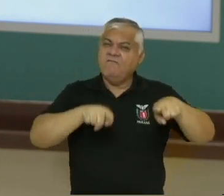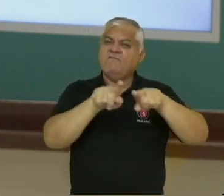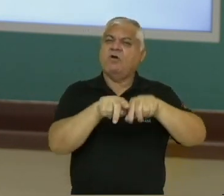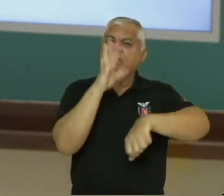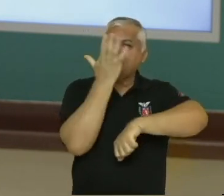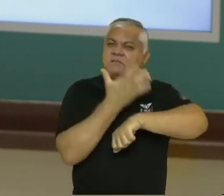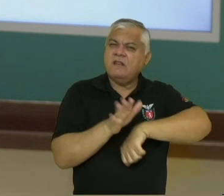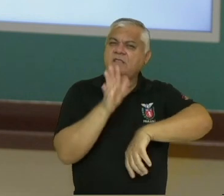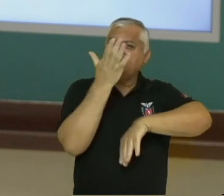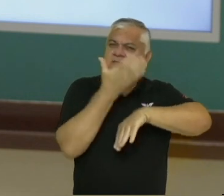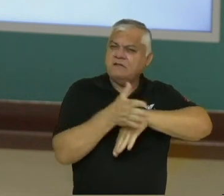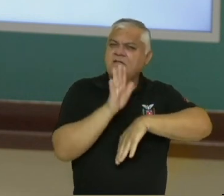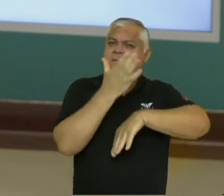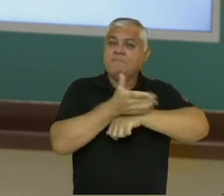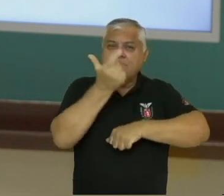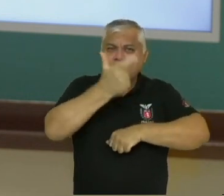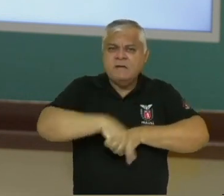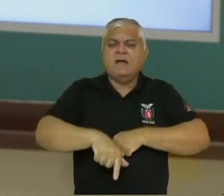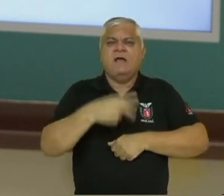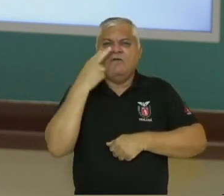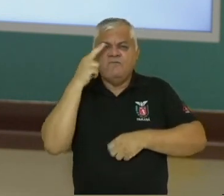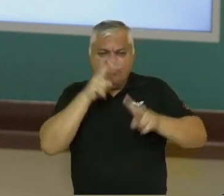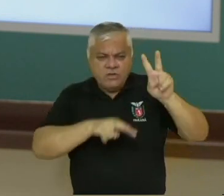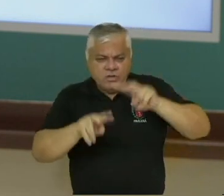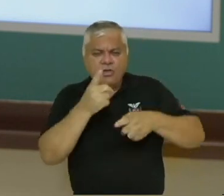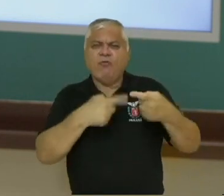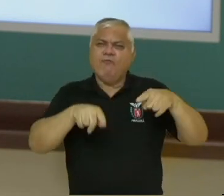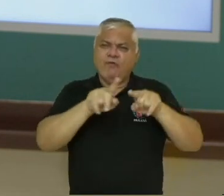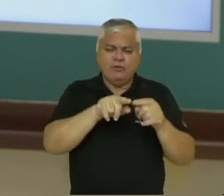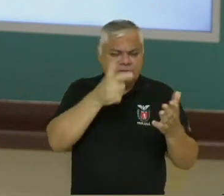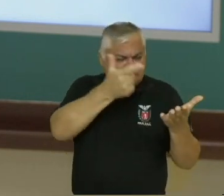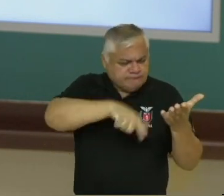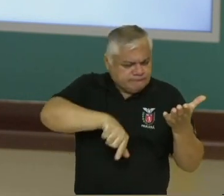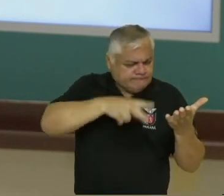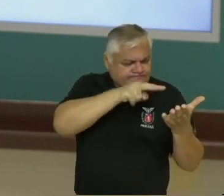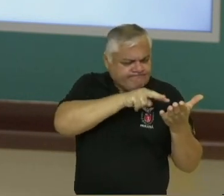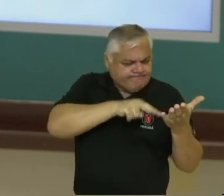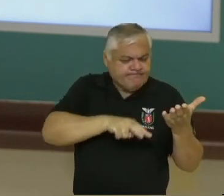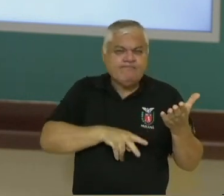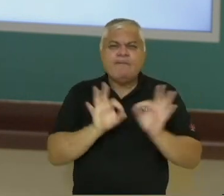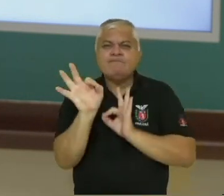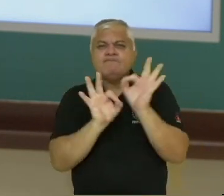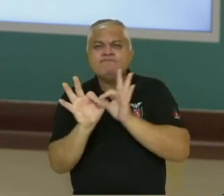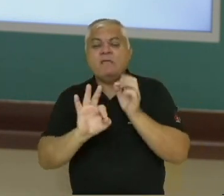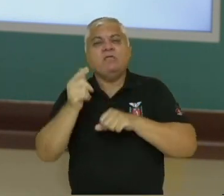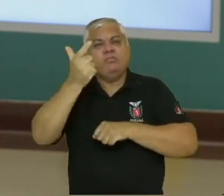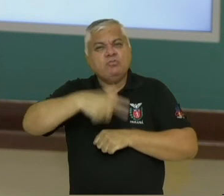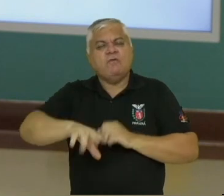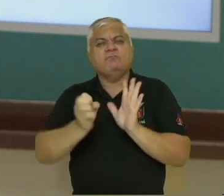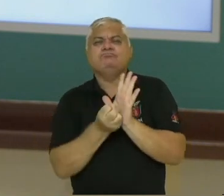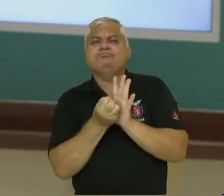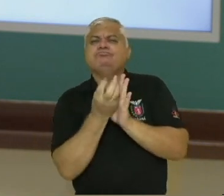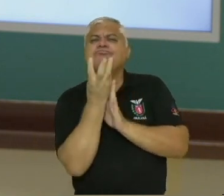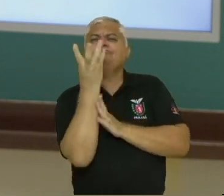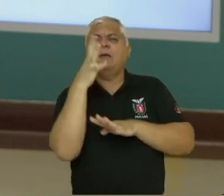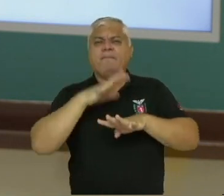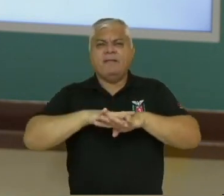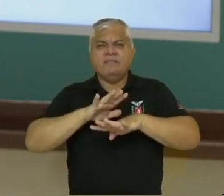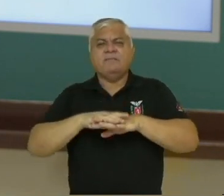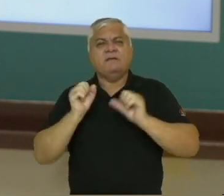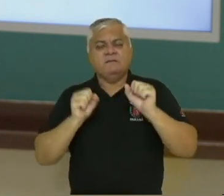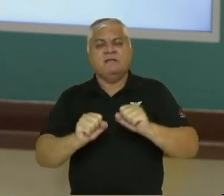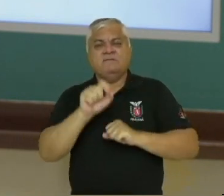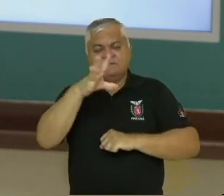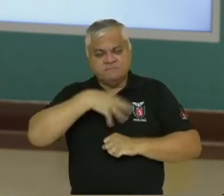esses exercícios, né? Vão lá, dá uma olhadinha, dá um time, resolvam ele, né? Faça matemática mesmo lá, que eu